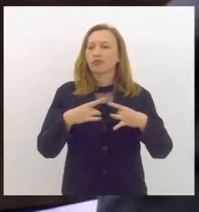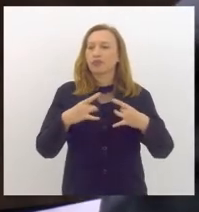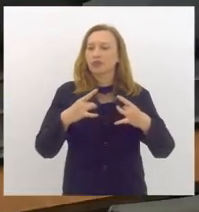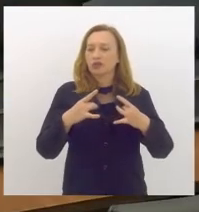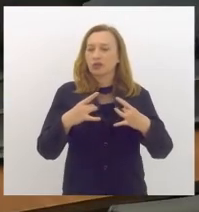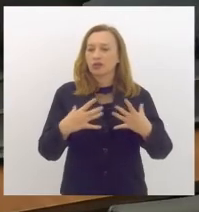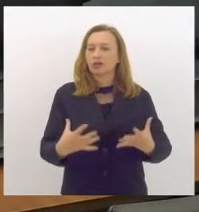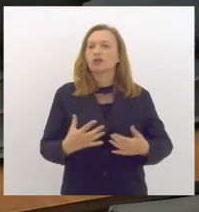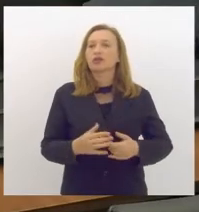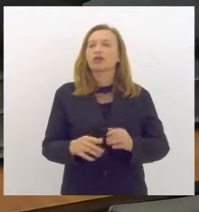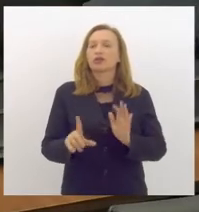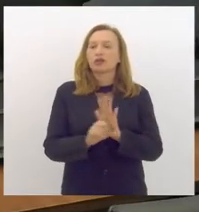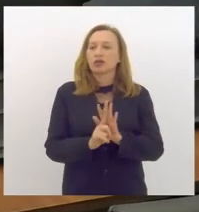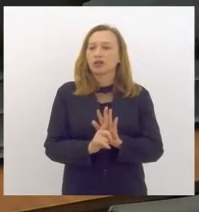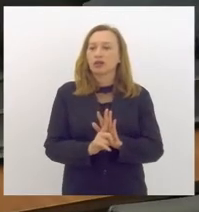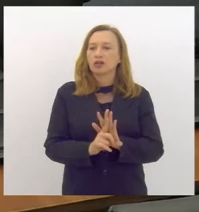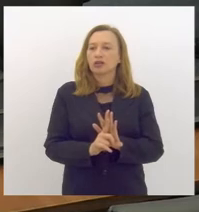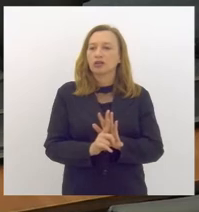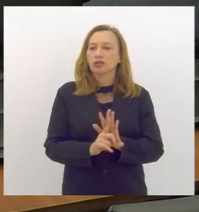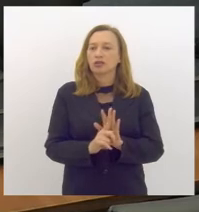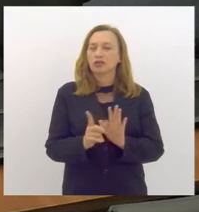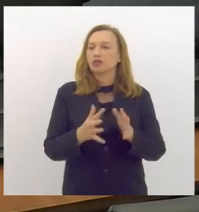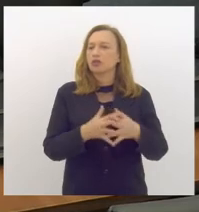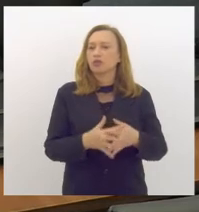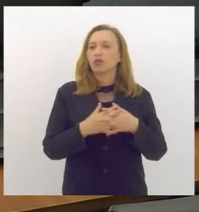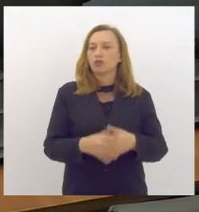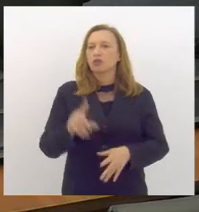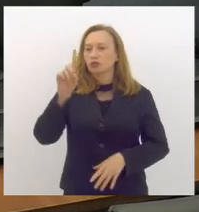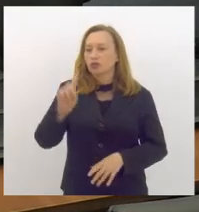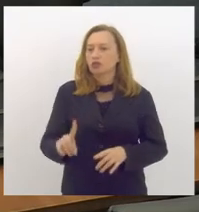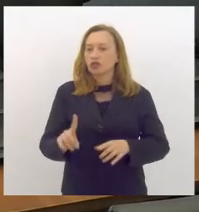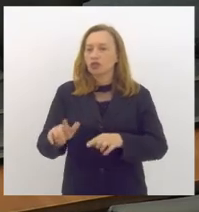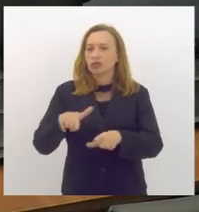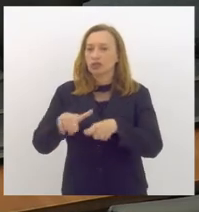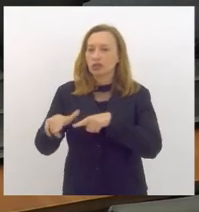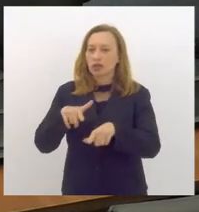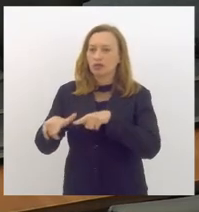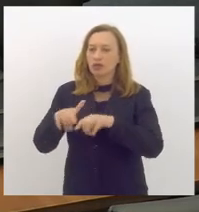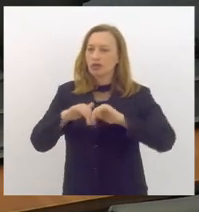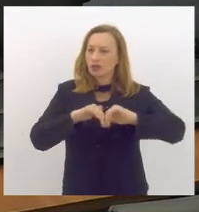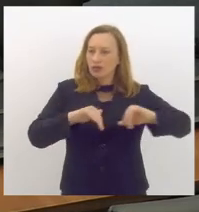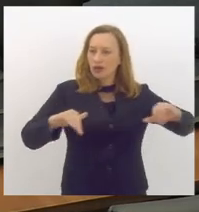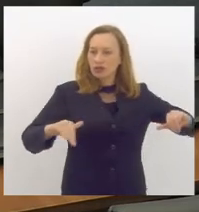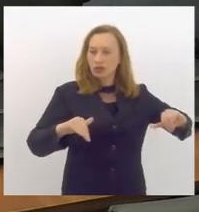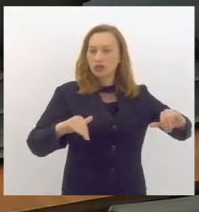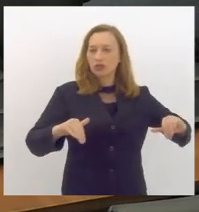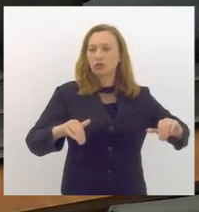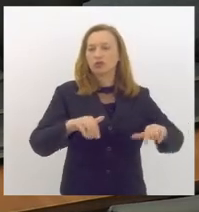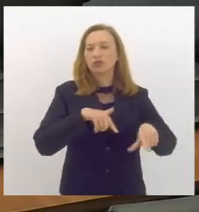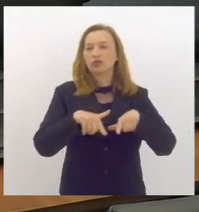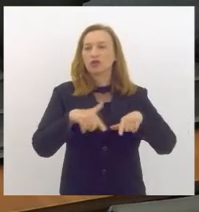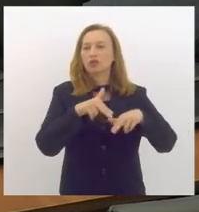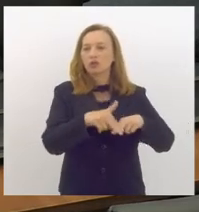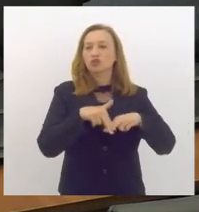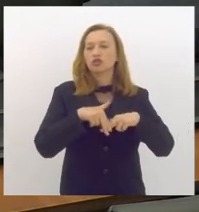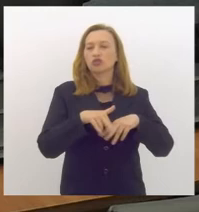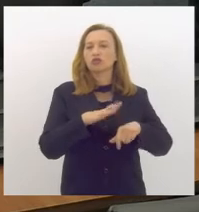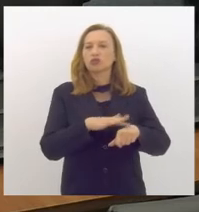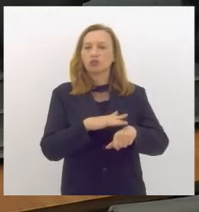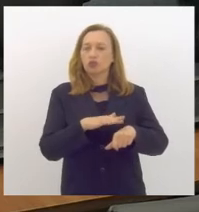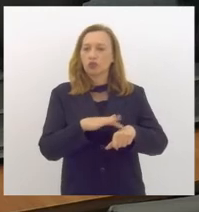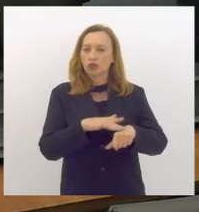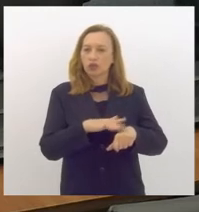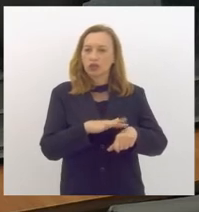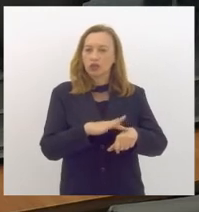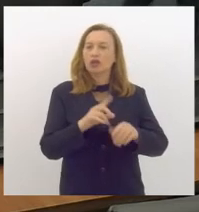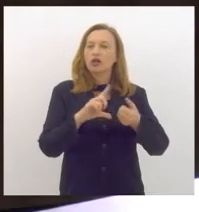na presente lei não se confunde com o direito trabalhista de afastamento da atividade por motivo de doença previsto